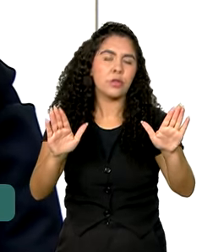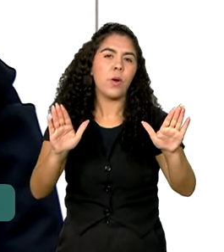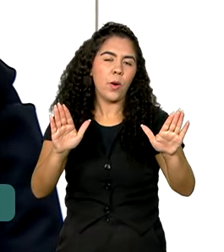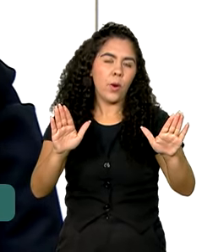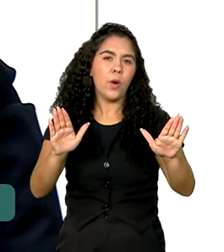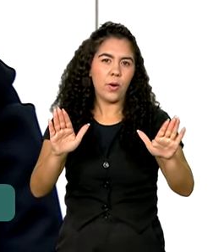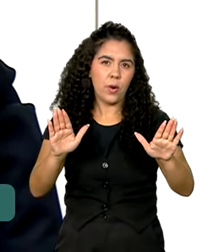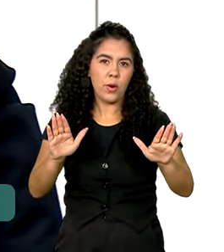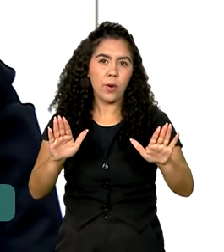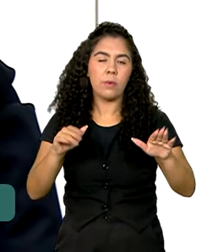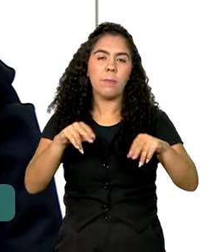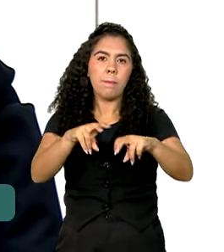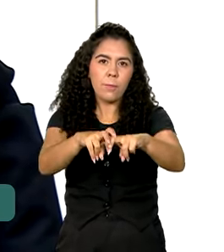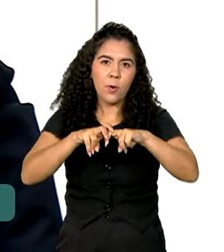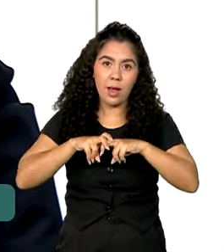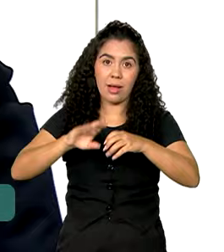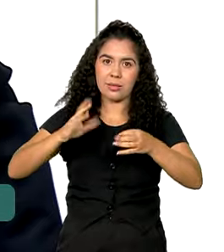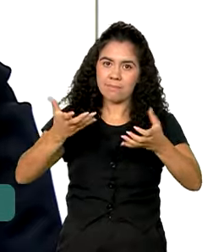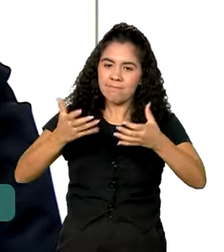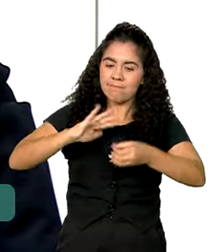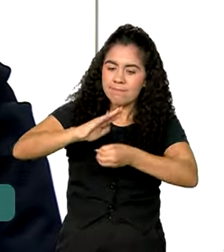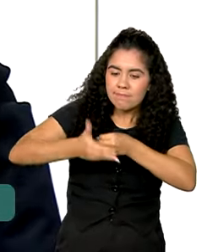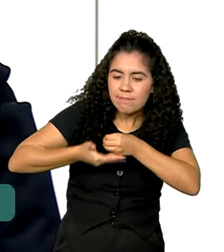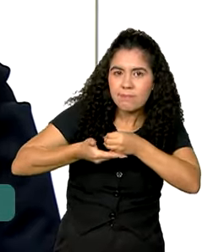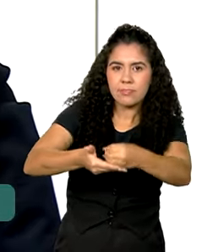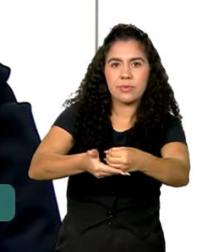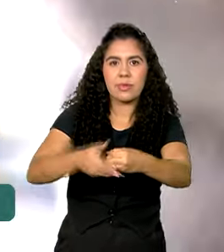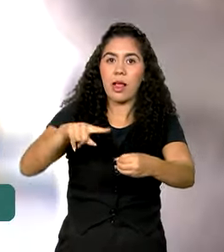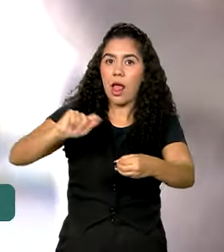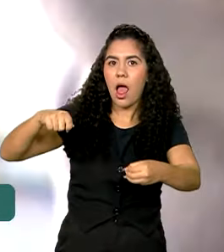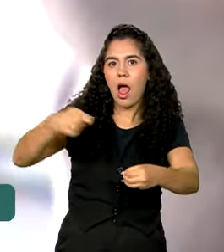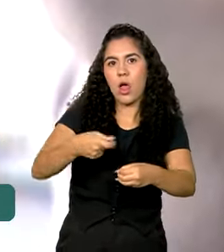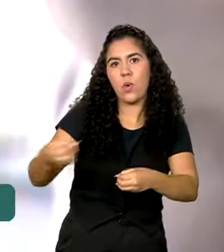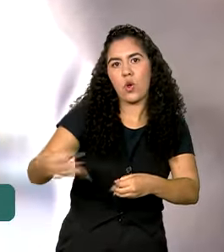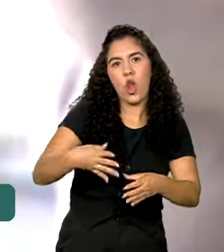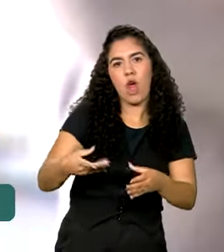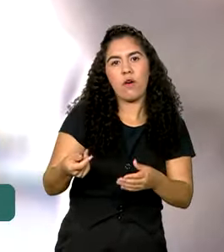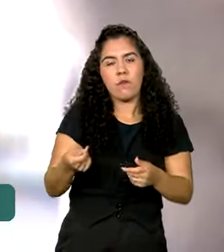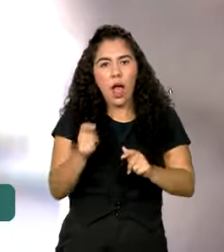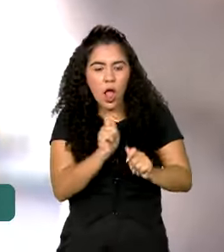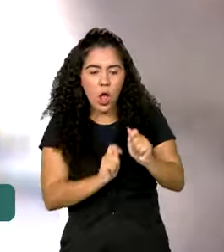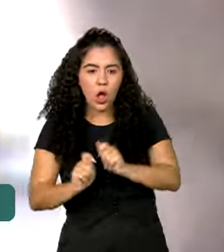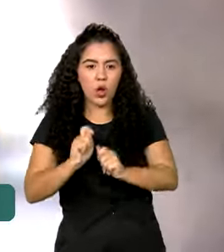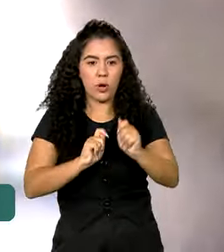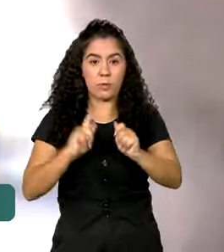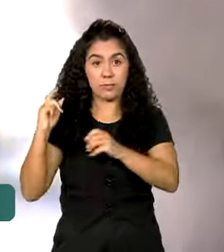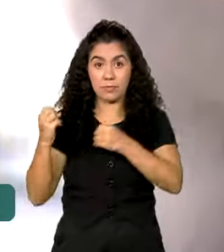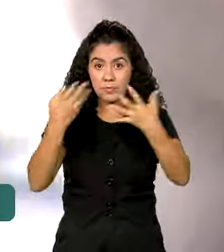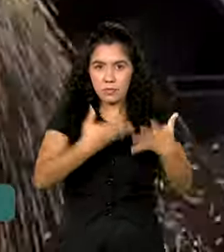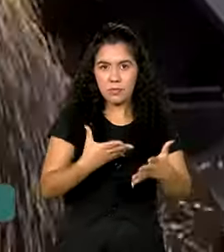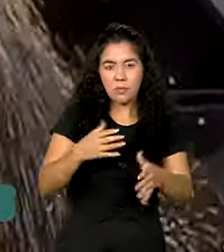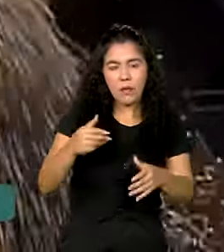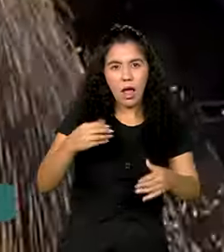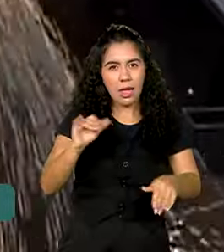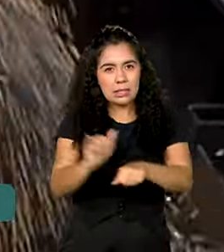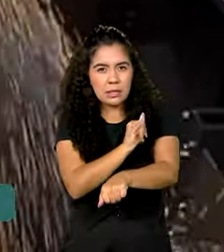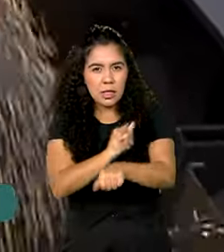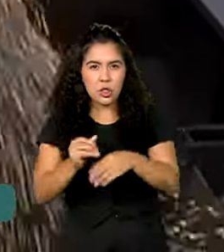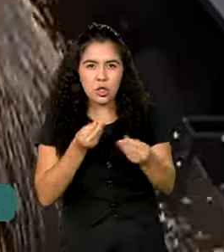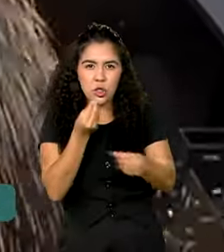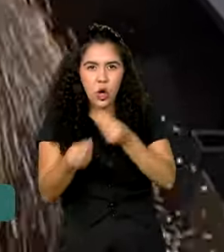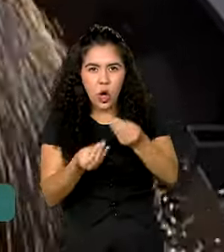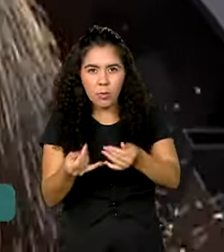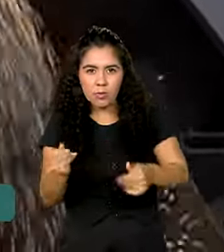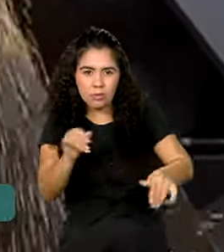alicerce da sustentabilidade, hoje é uma nova economia. A verba para o desenvolvimento do combustível sustentável é de